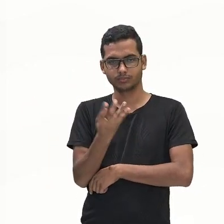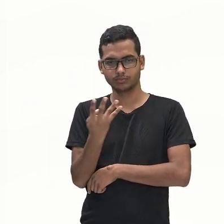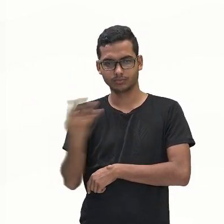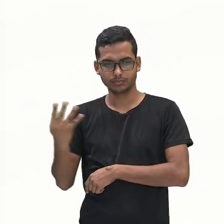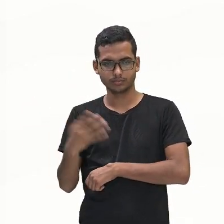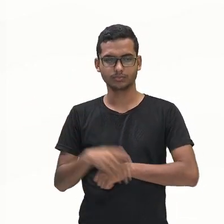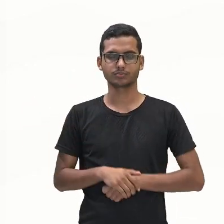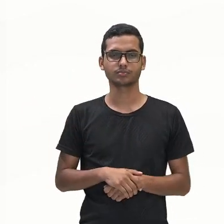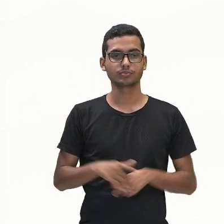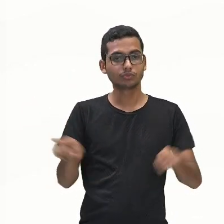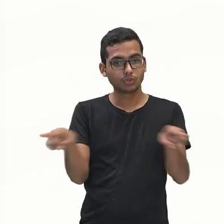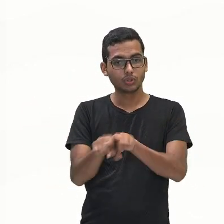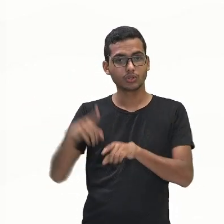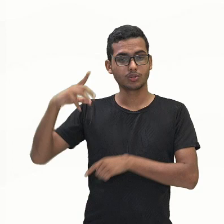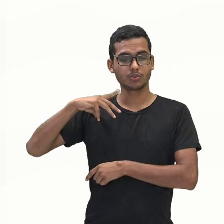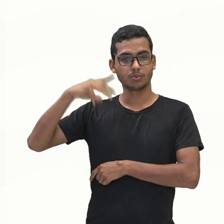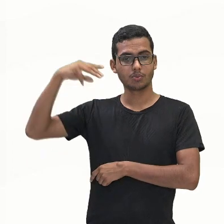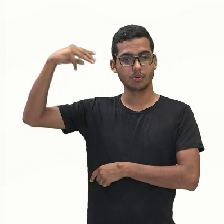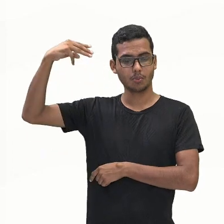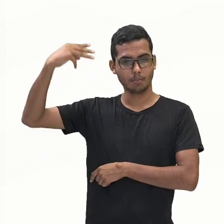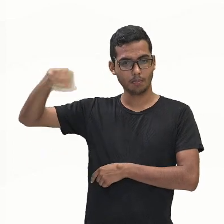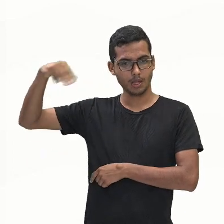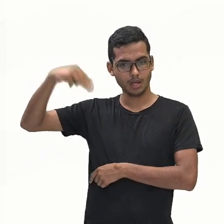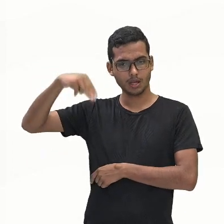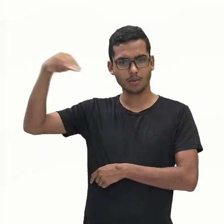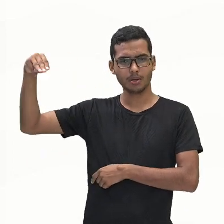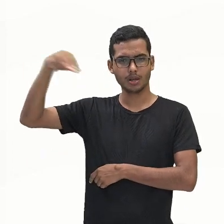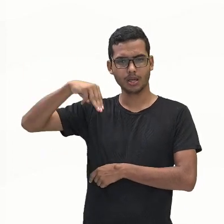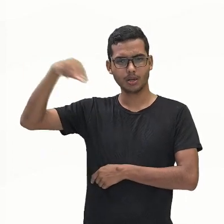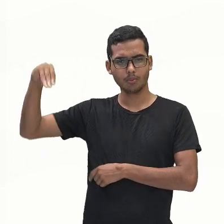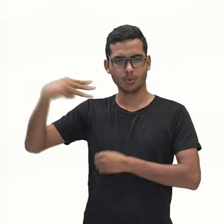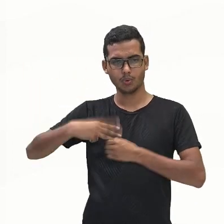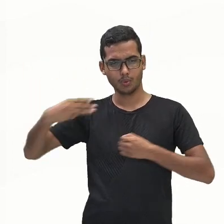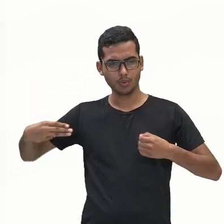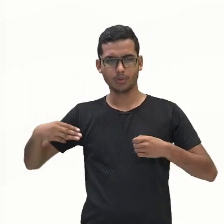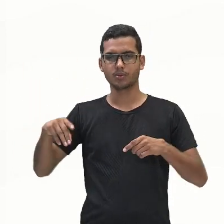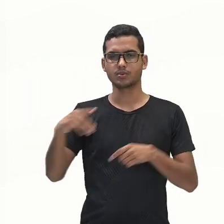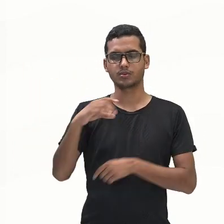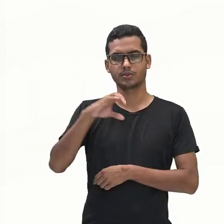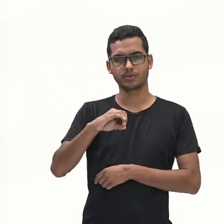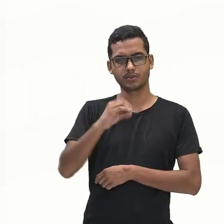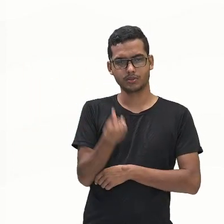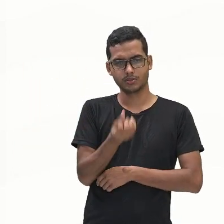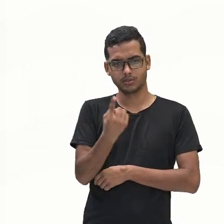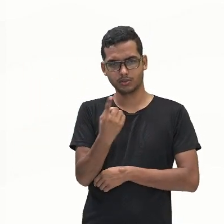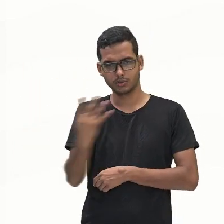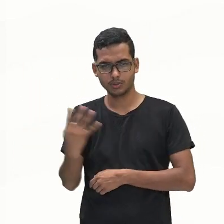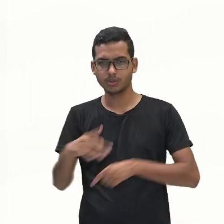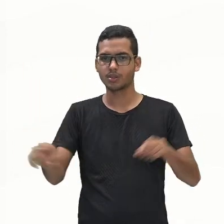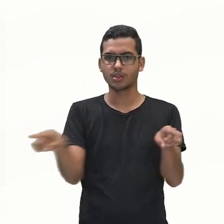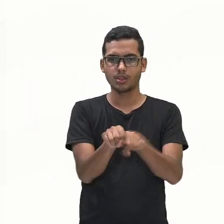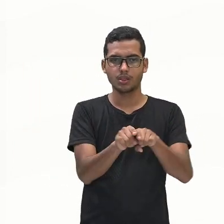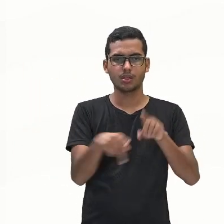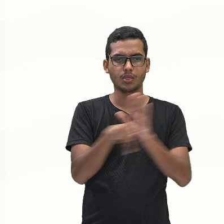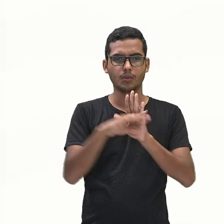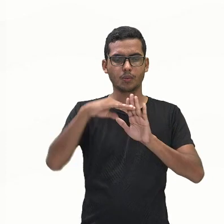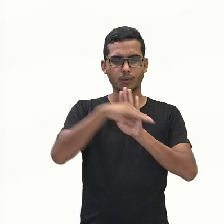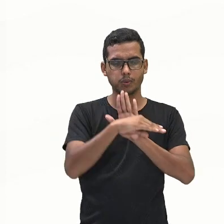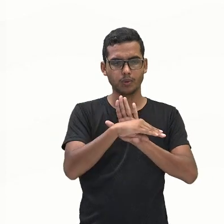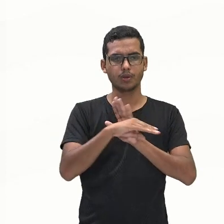0,644. Manacapuru, 614. Altazes, aqui a gente já tem um baixo, tá